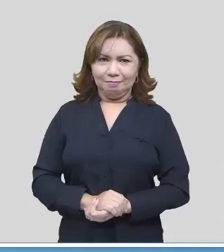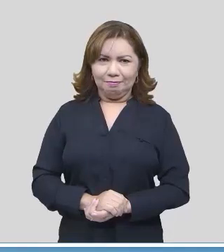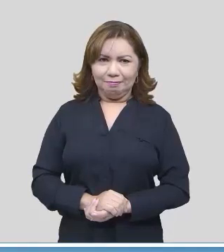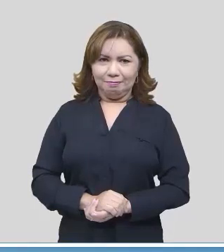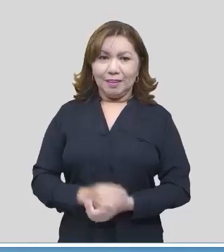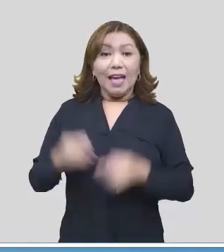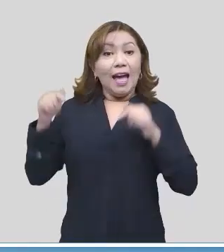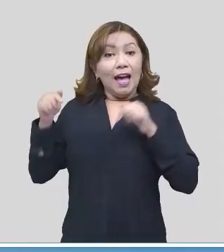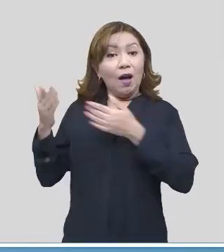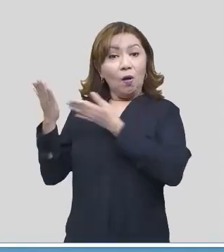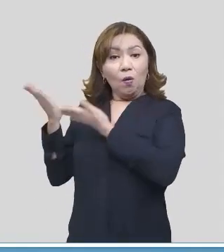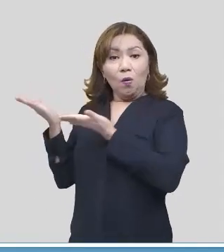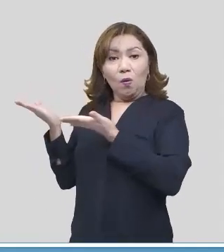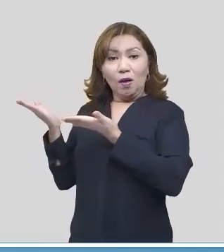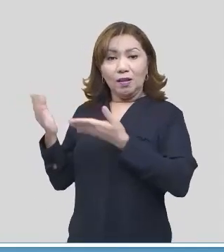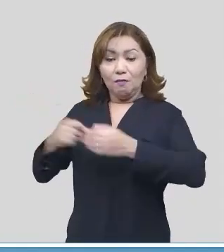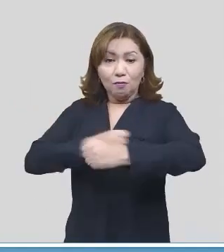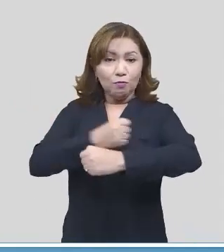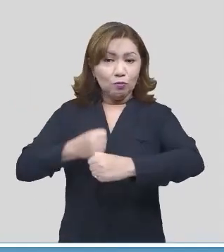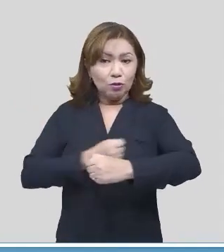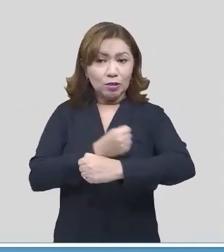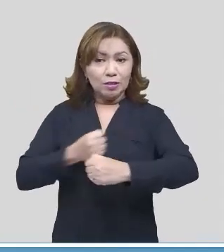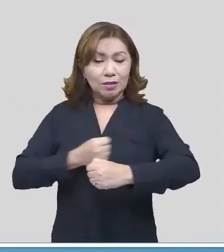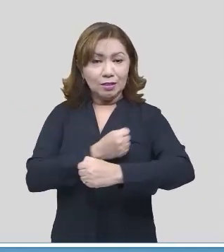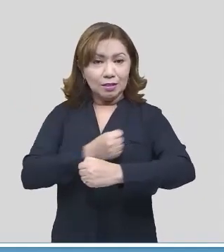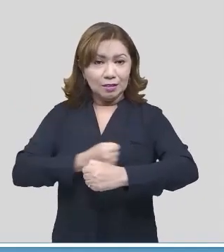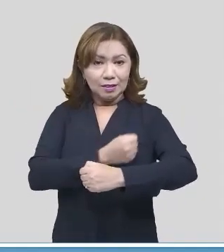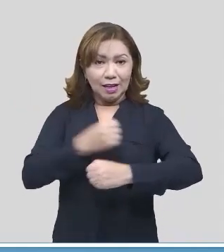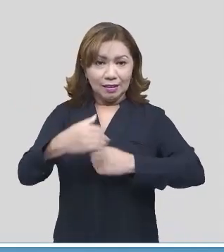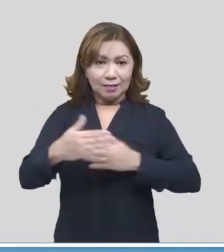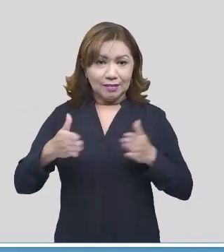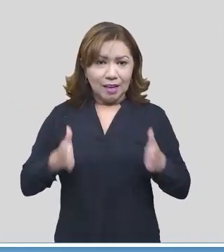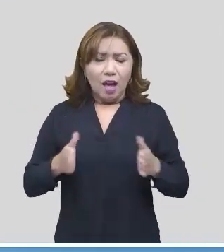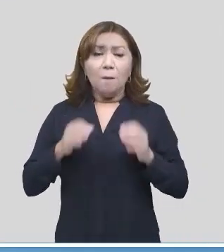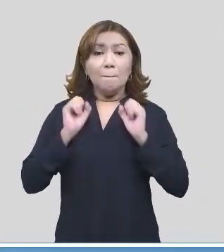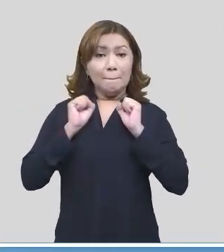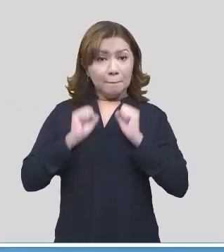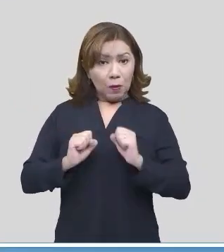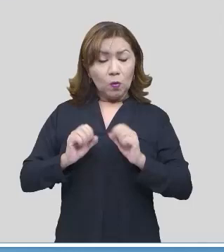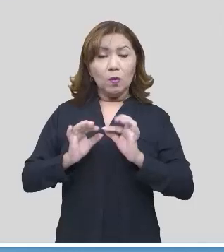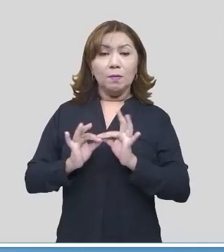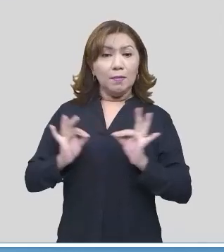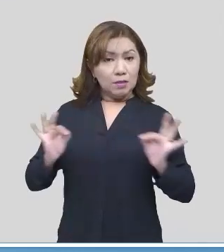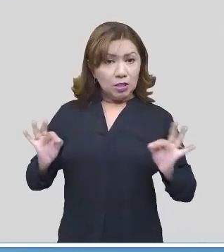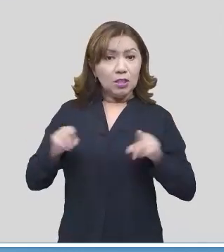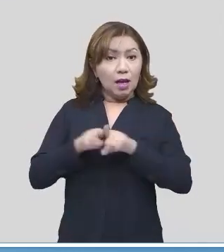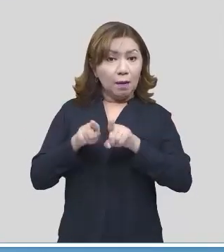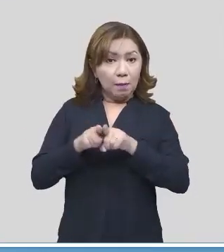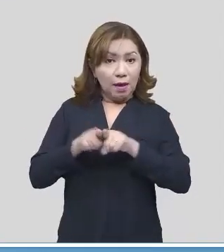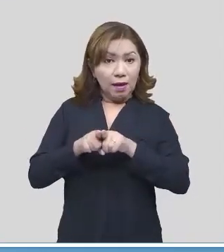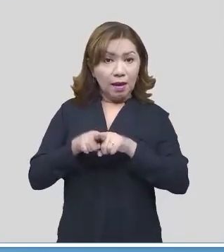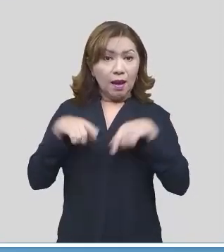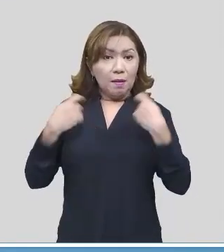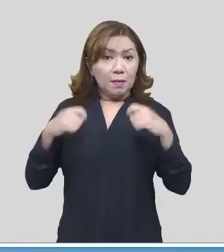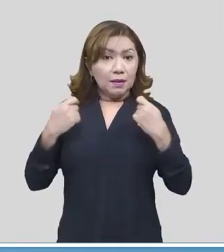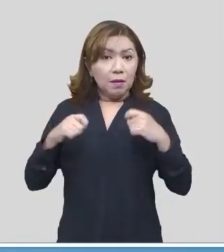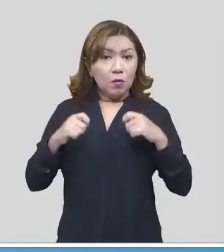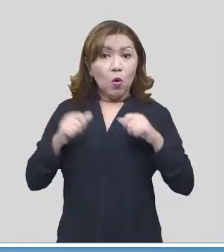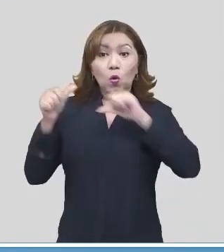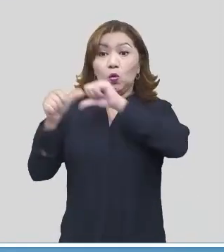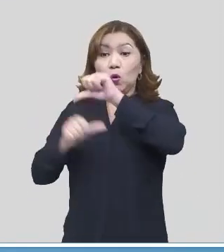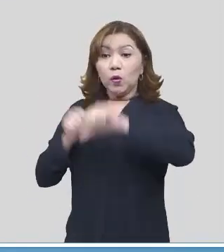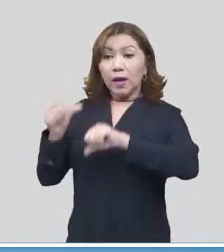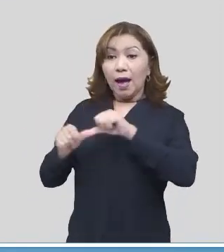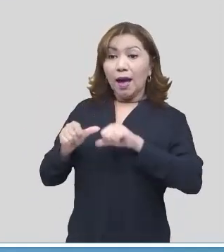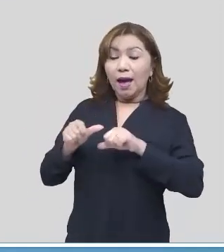Aqui pode ser também na cozinha. O que nós podemos medir na cozinha? Precisamos trocar a